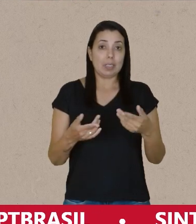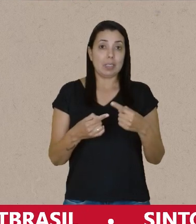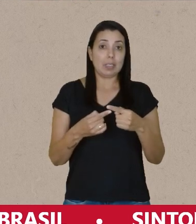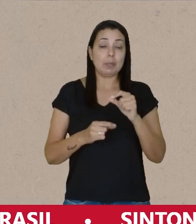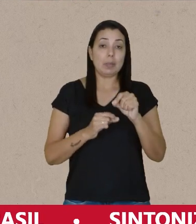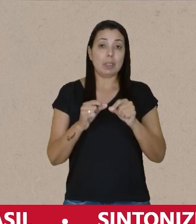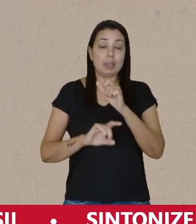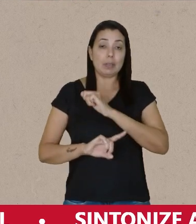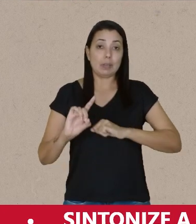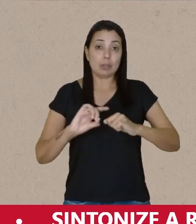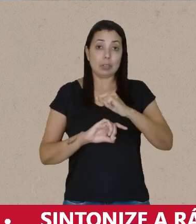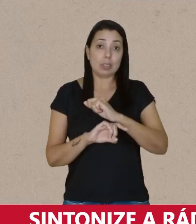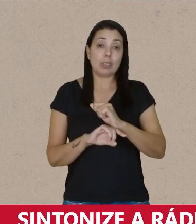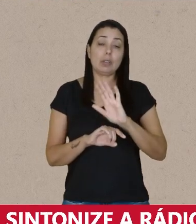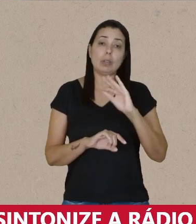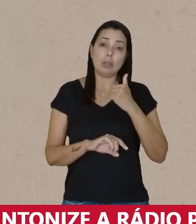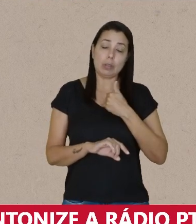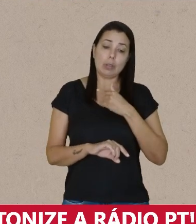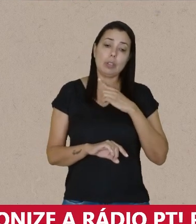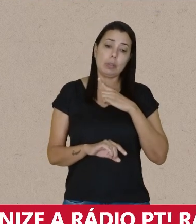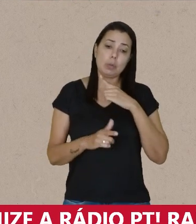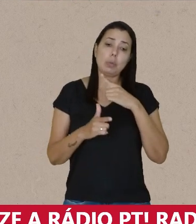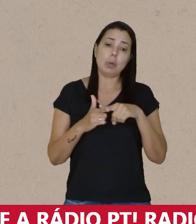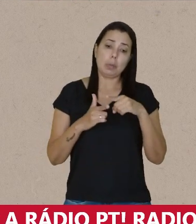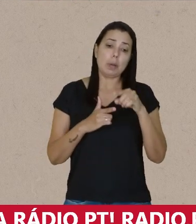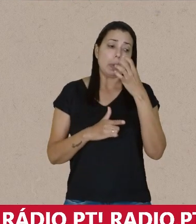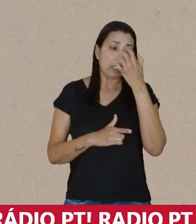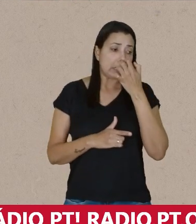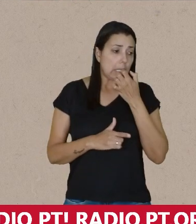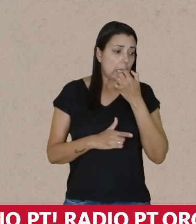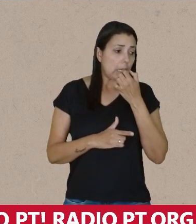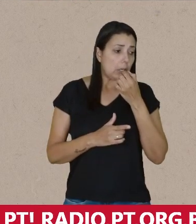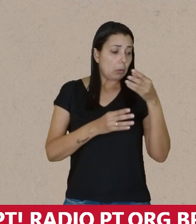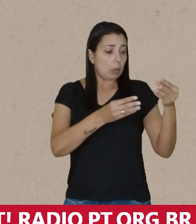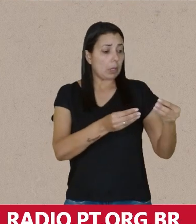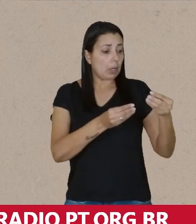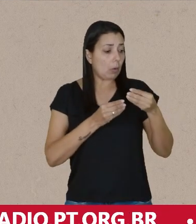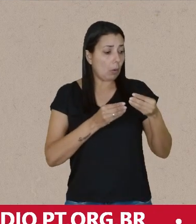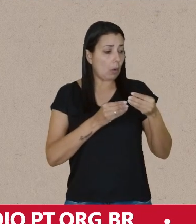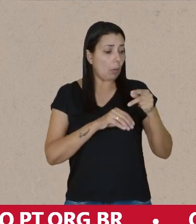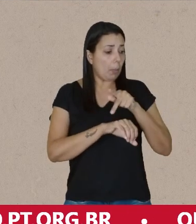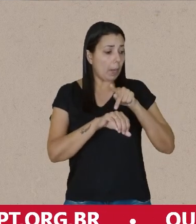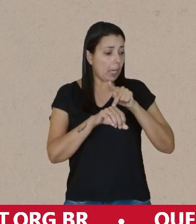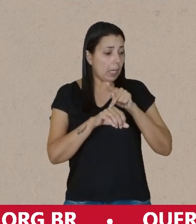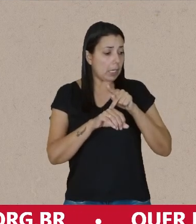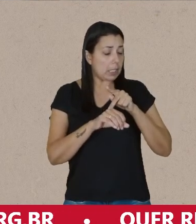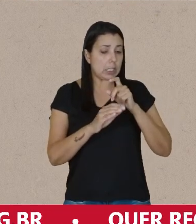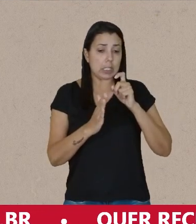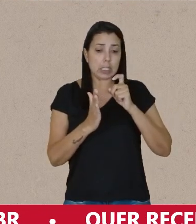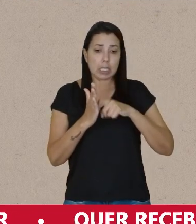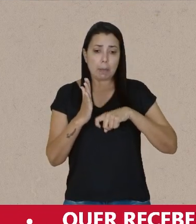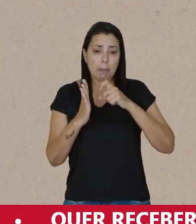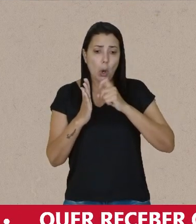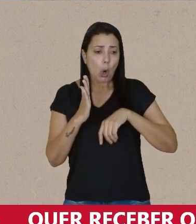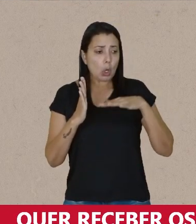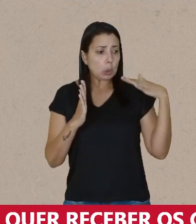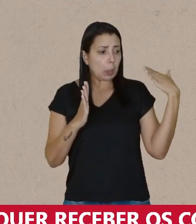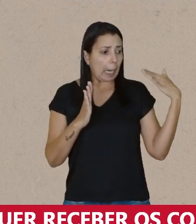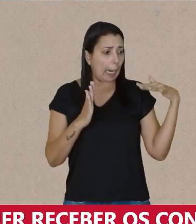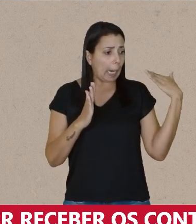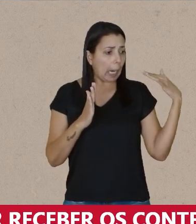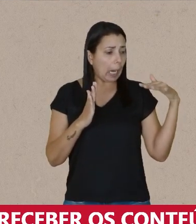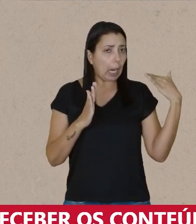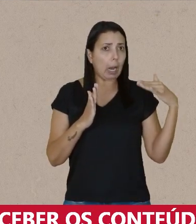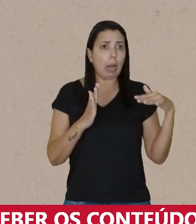o social. Lógico que nós tínhamos um problema grave. Nós recebemos um país com inflação, com uma dívida pública que dobrou no governo Fernando Henrique,